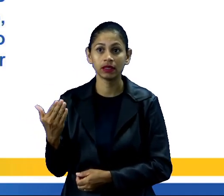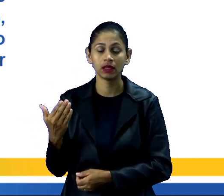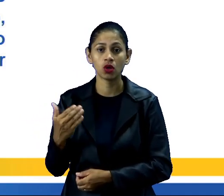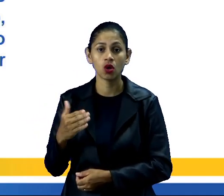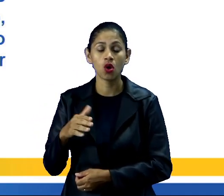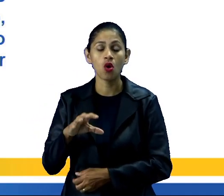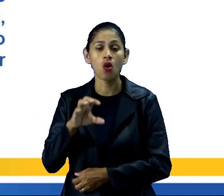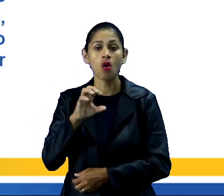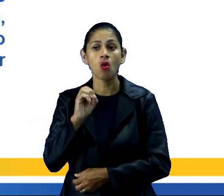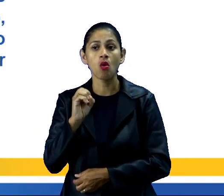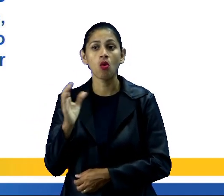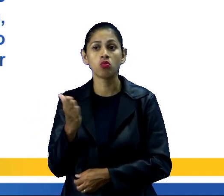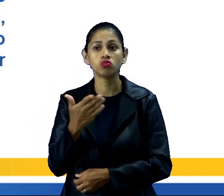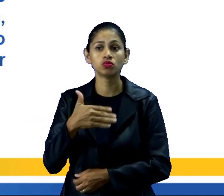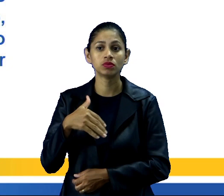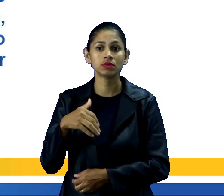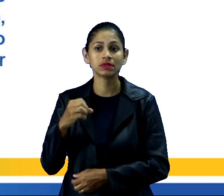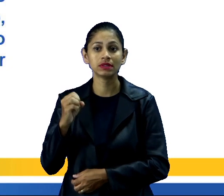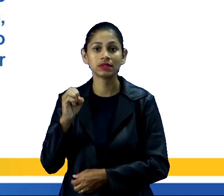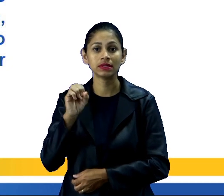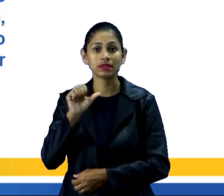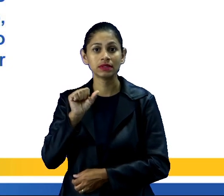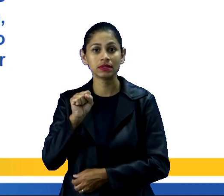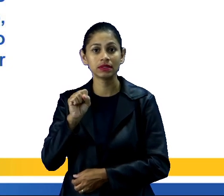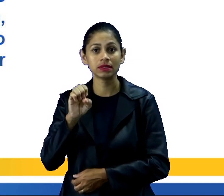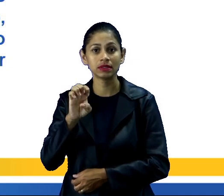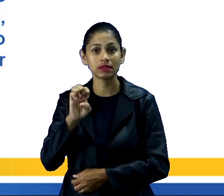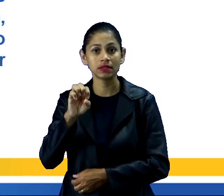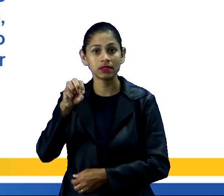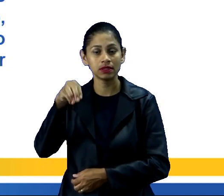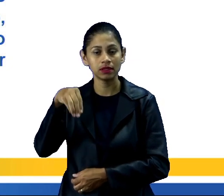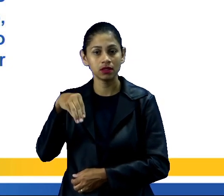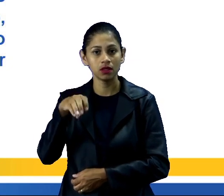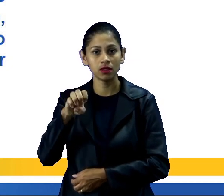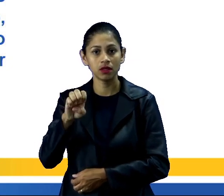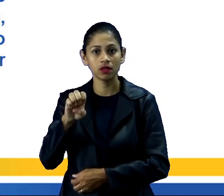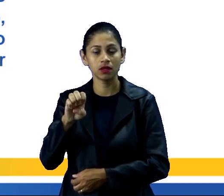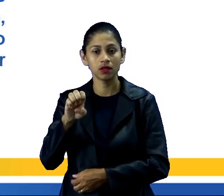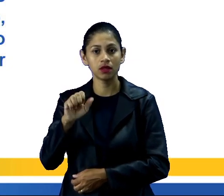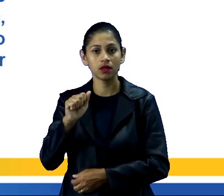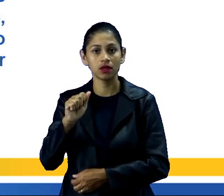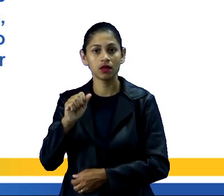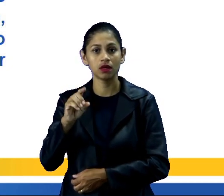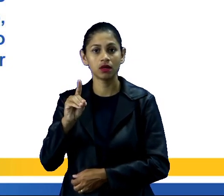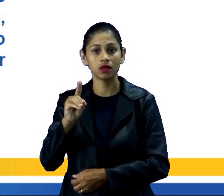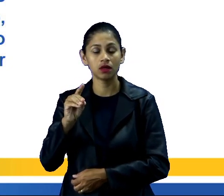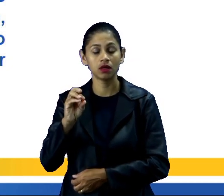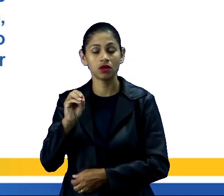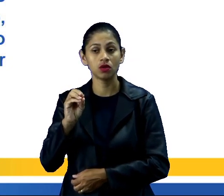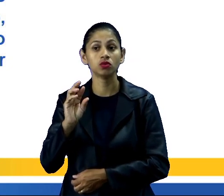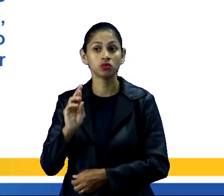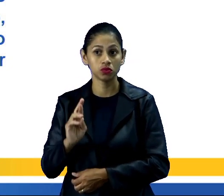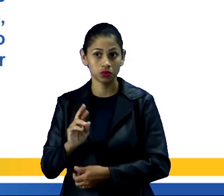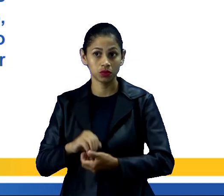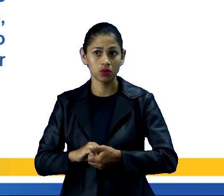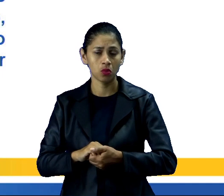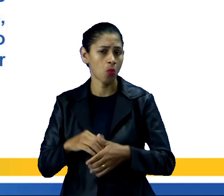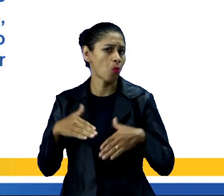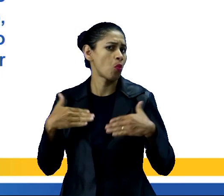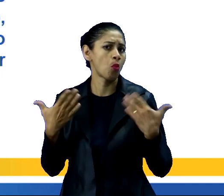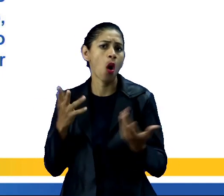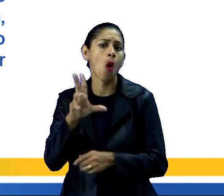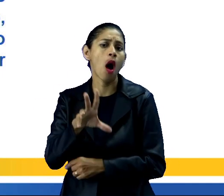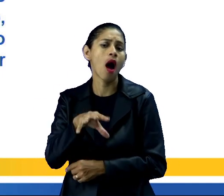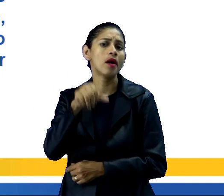né, e abaixo se lê qual será essa colheita. Essa imagem ela faz referência, né, ao chefe de Estado da Alemanha, né, que é o